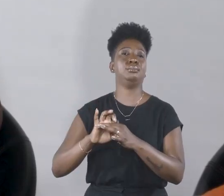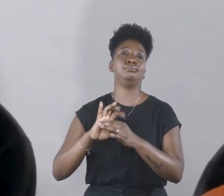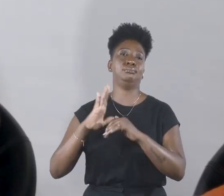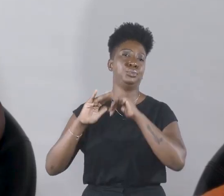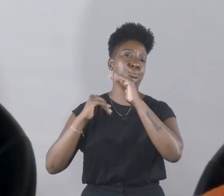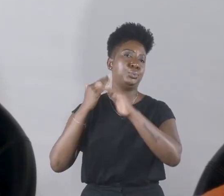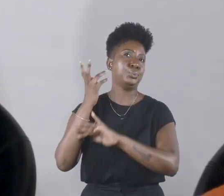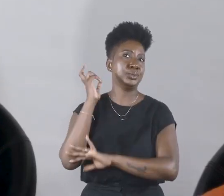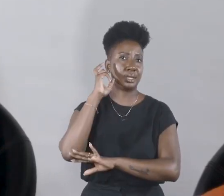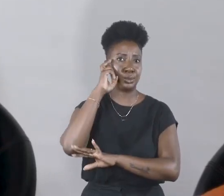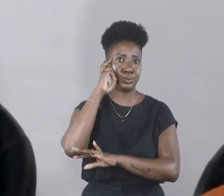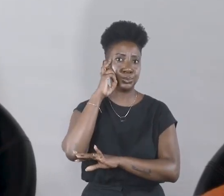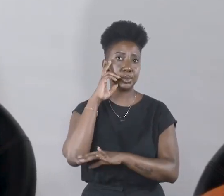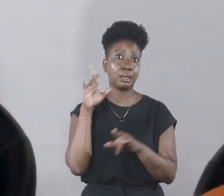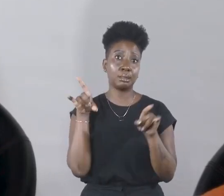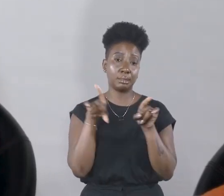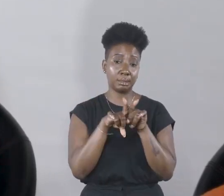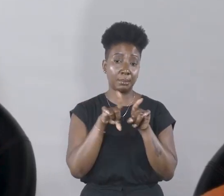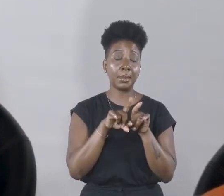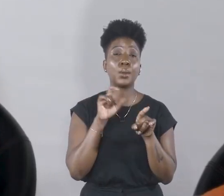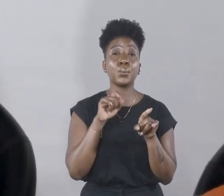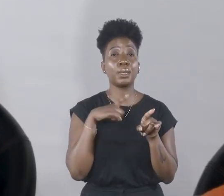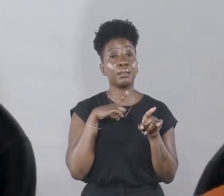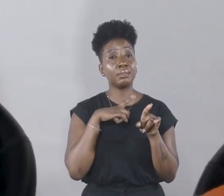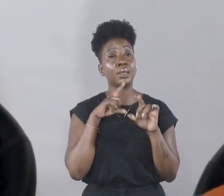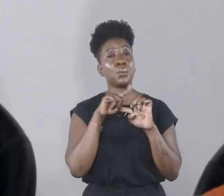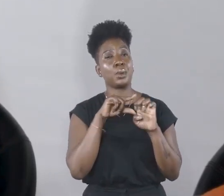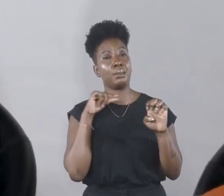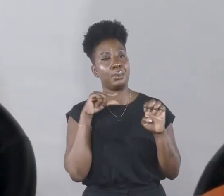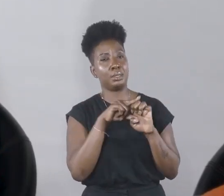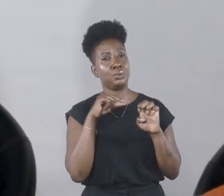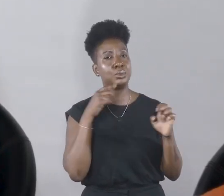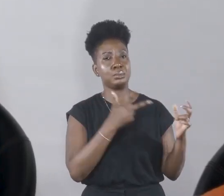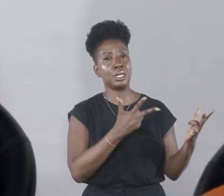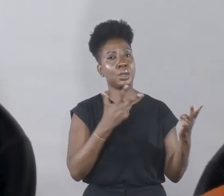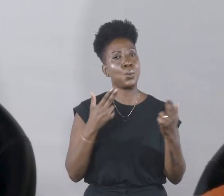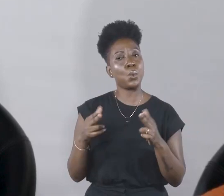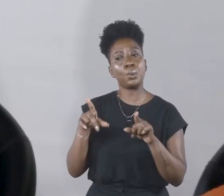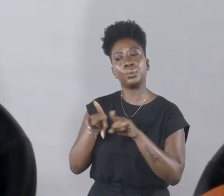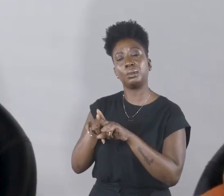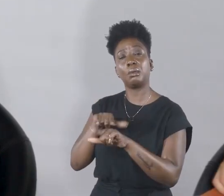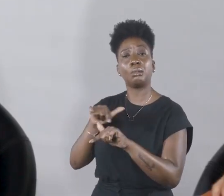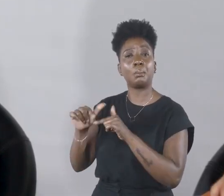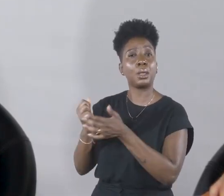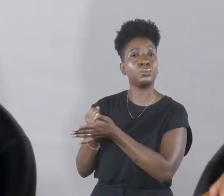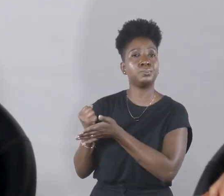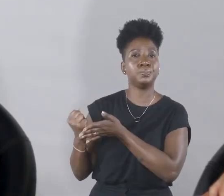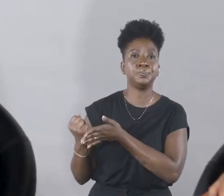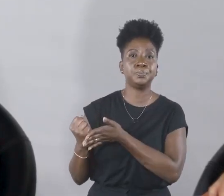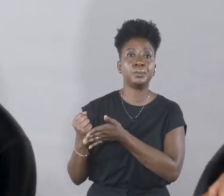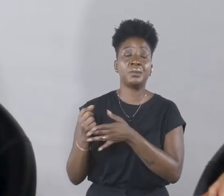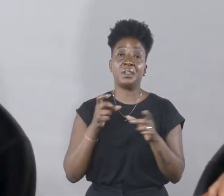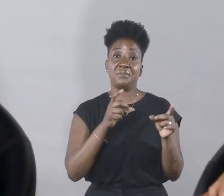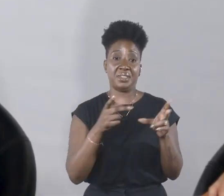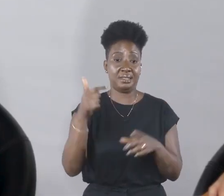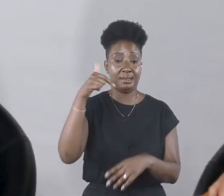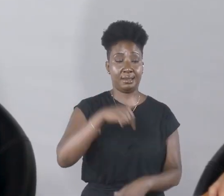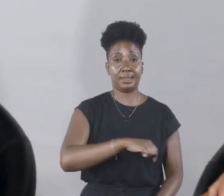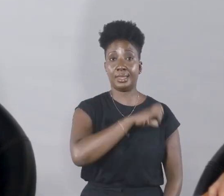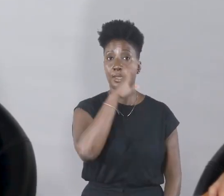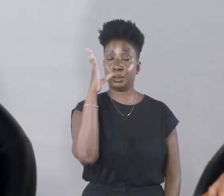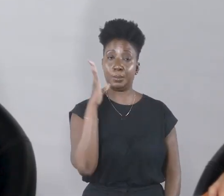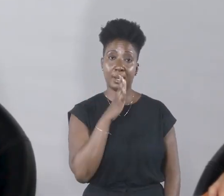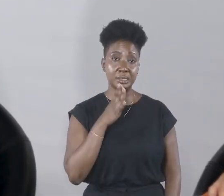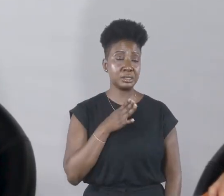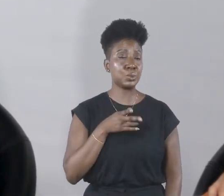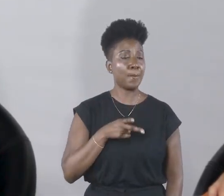os imigrantes agrega muitas coisas na cultura. E a gente trabalhar essa parte da cultura com empreendedorismo,